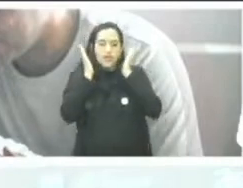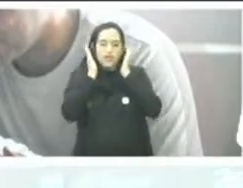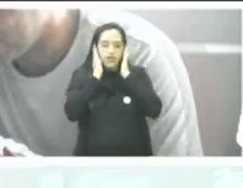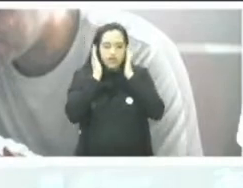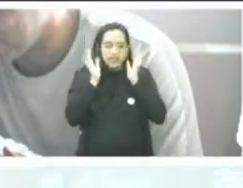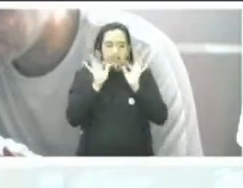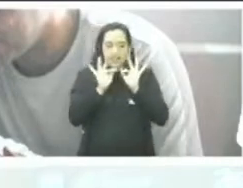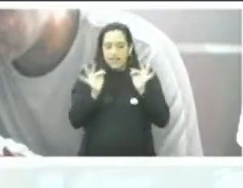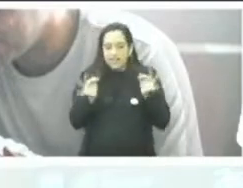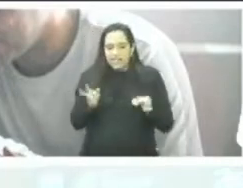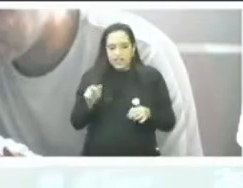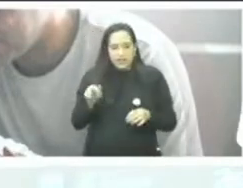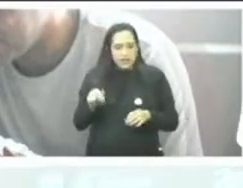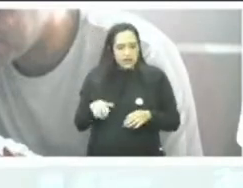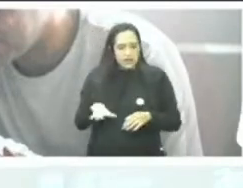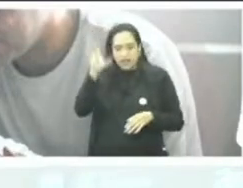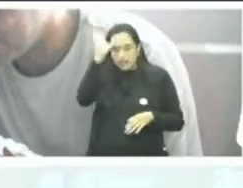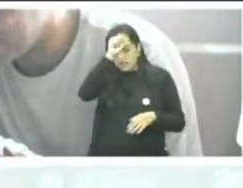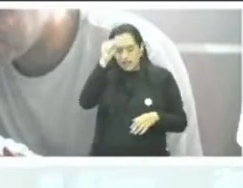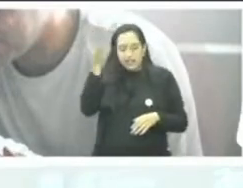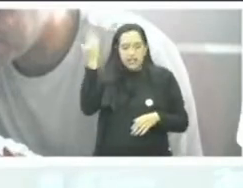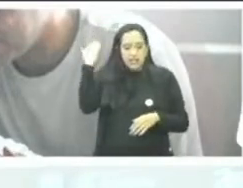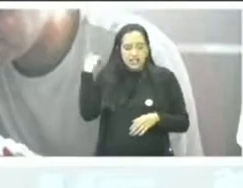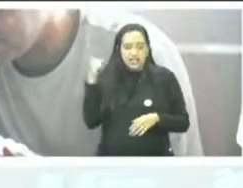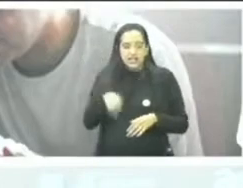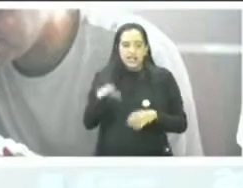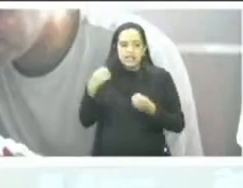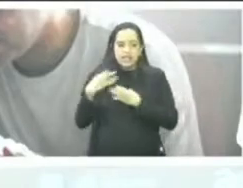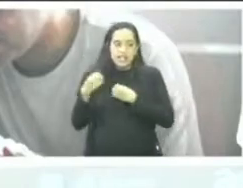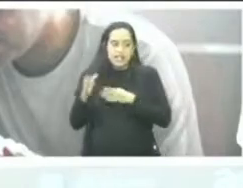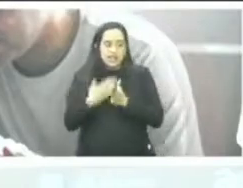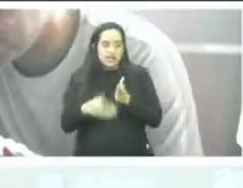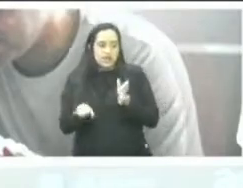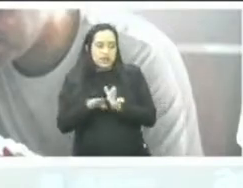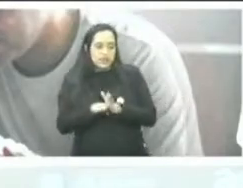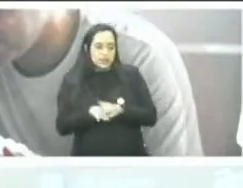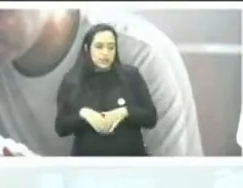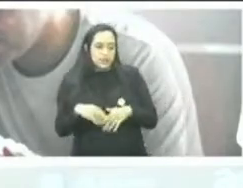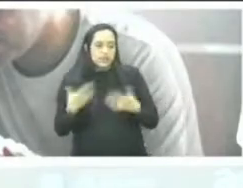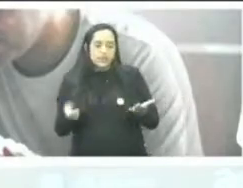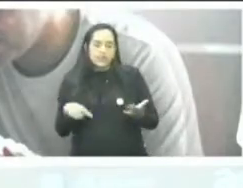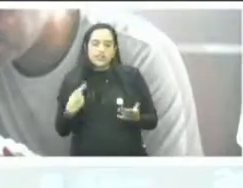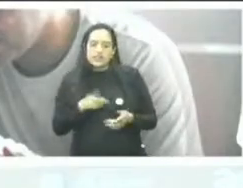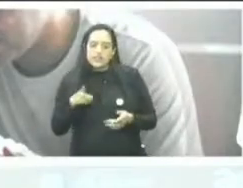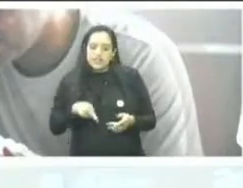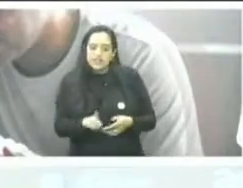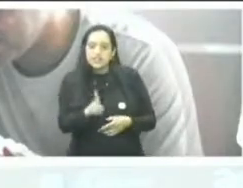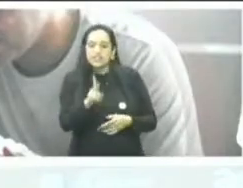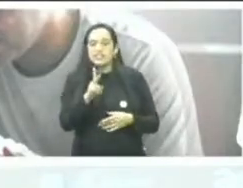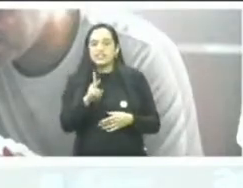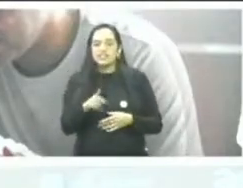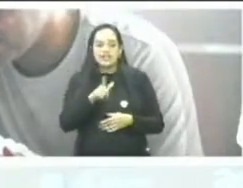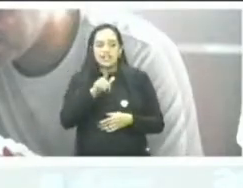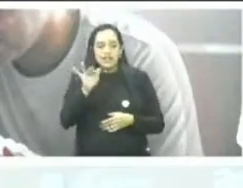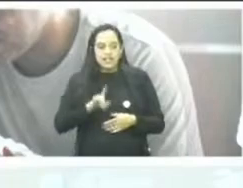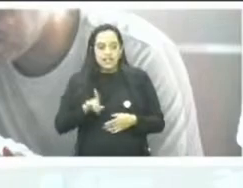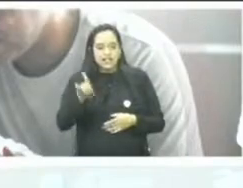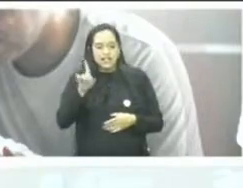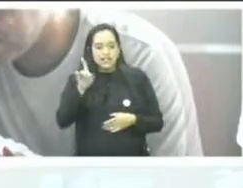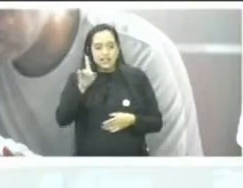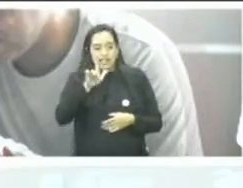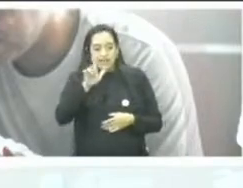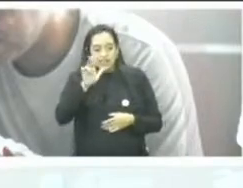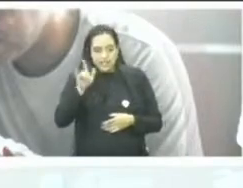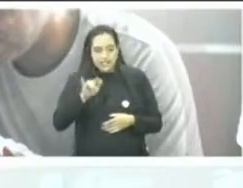que passam batido, mas lá elas me ensinaram. E assim a gente segue até hoje. Liz está com 10 meses, uma